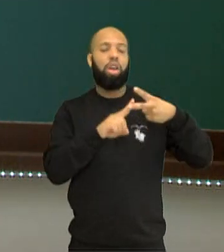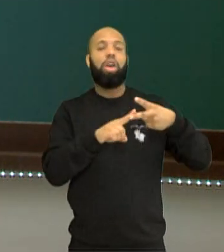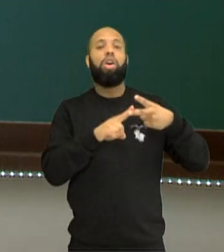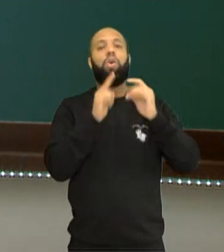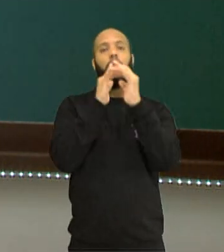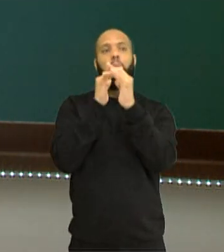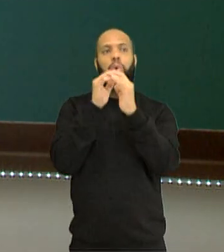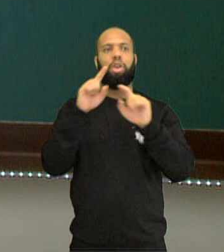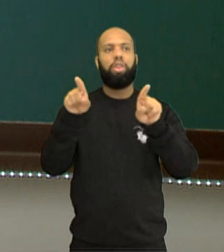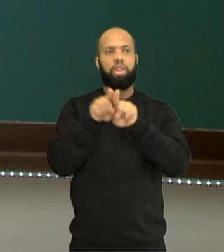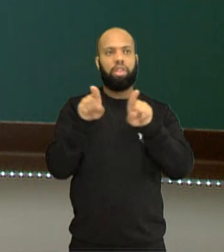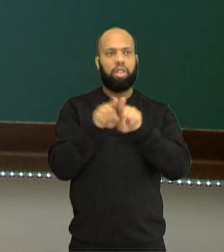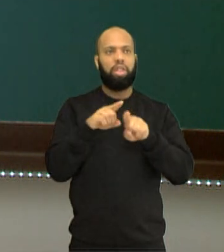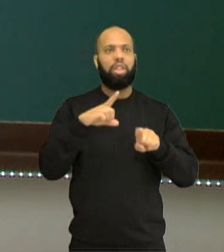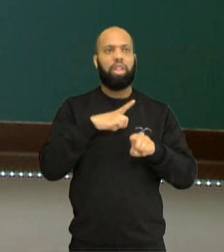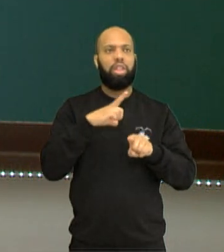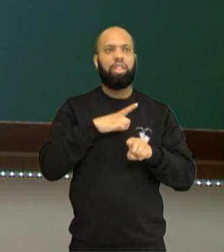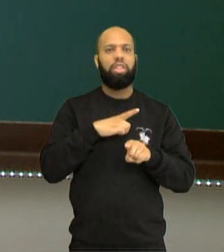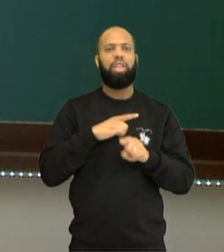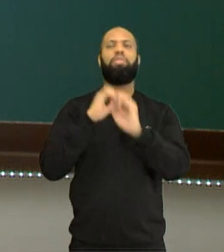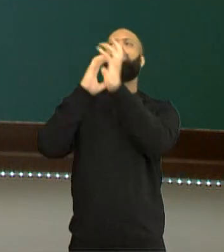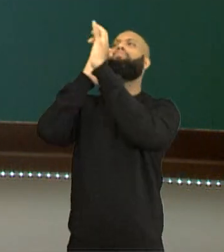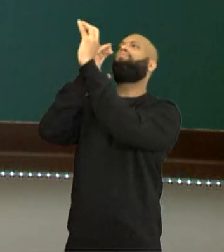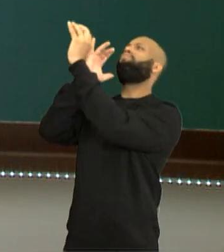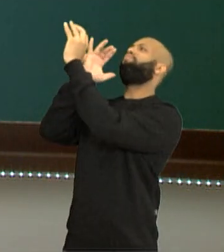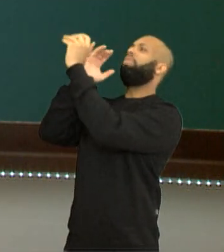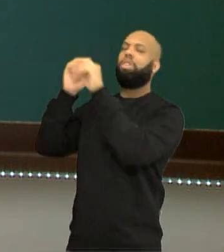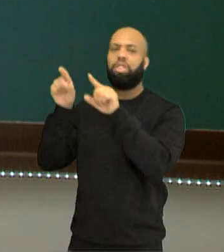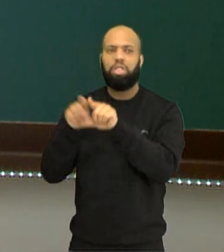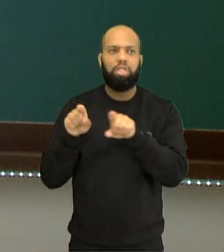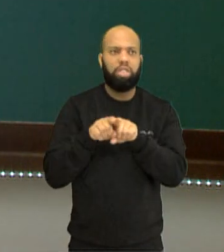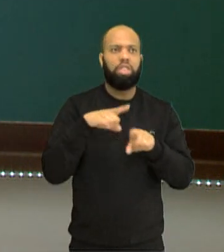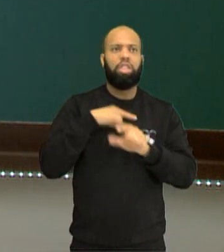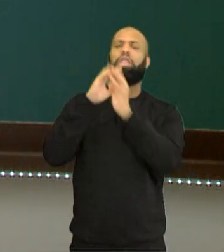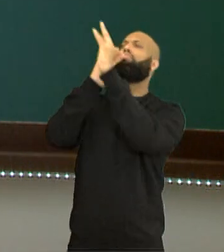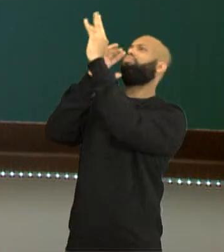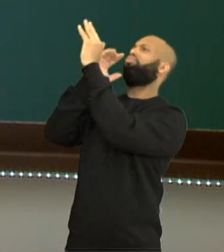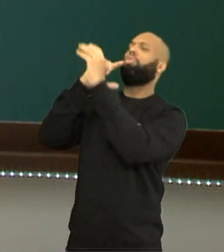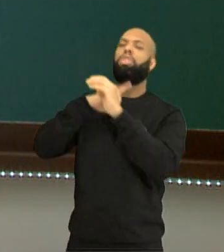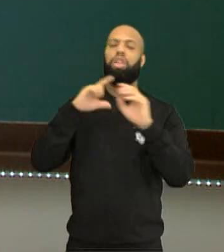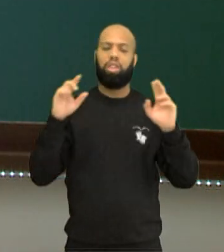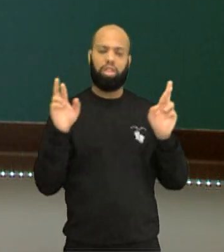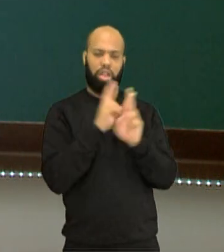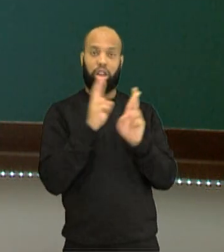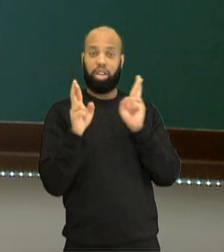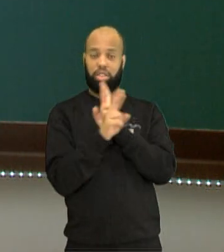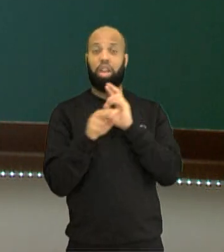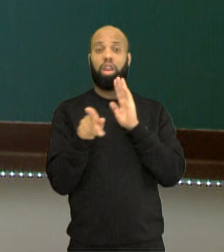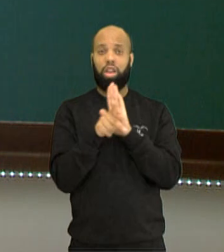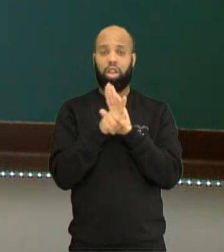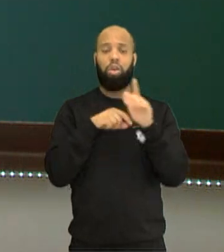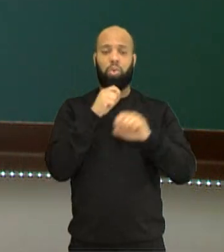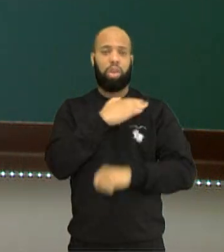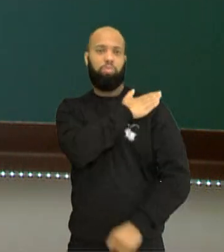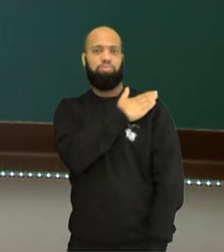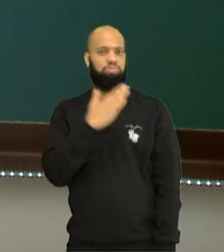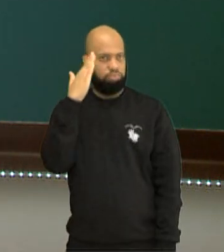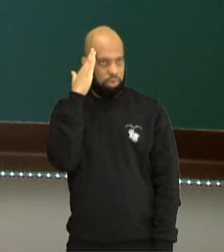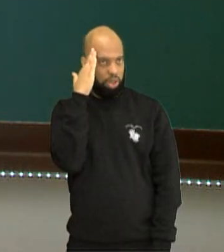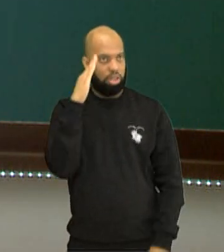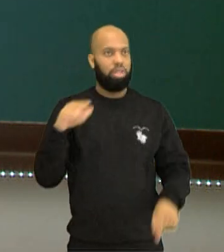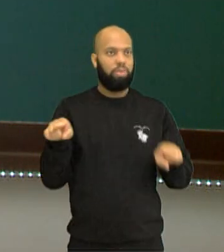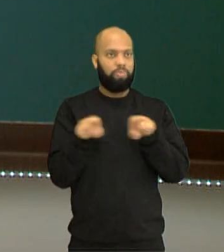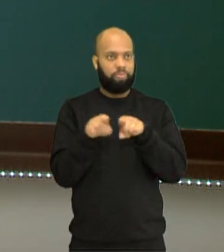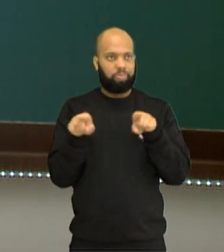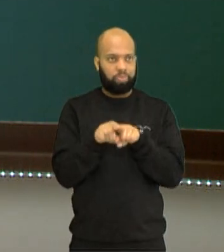flautas duplas e trombetas. Trombetas também a conexão com o exército e procissões militares. A mesma coisa,